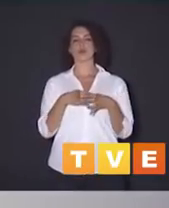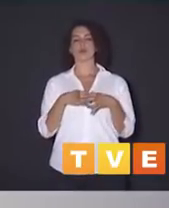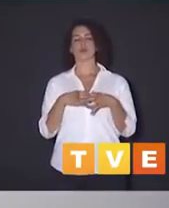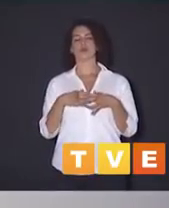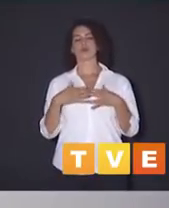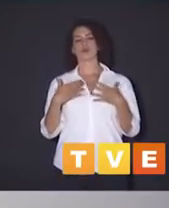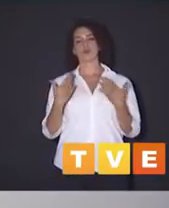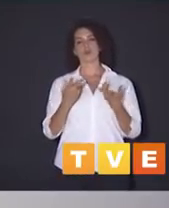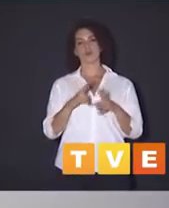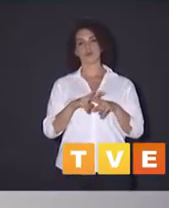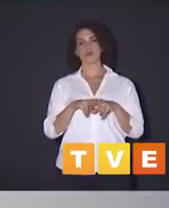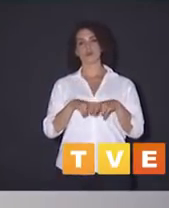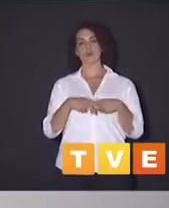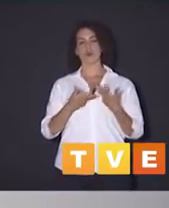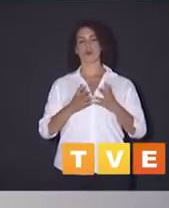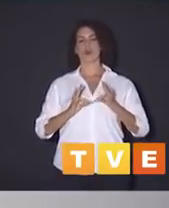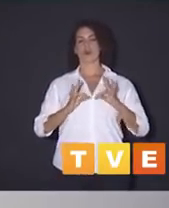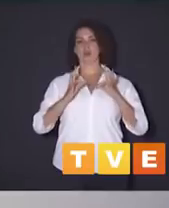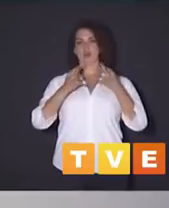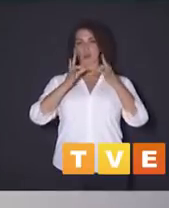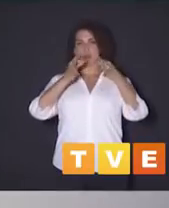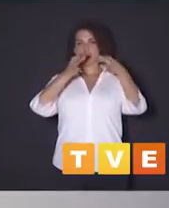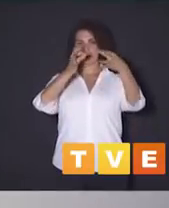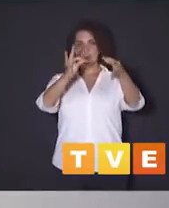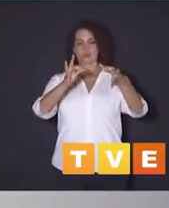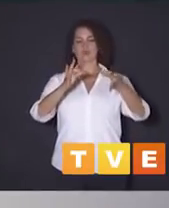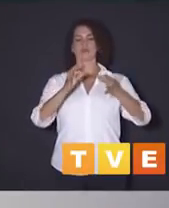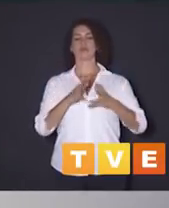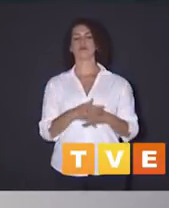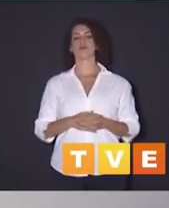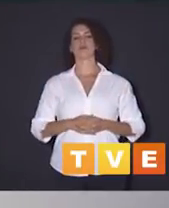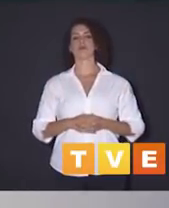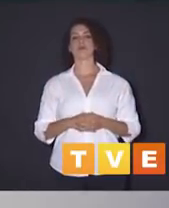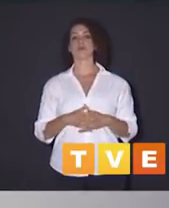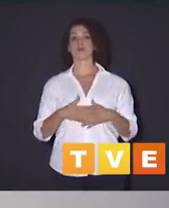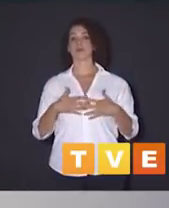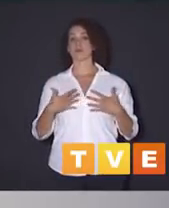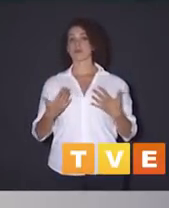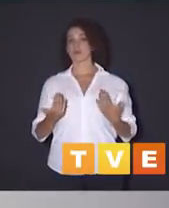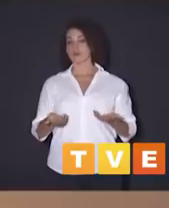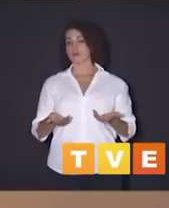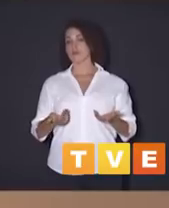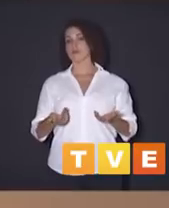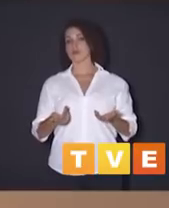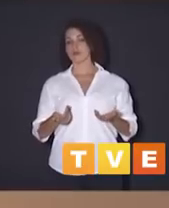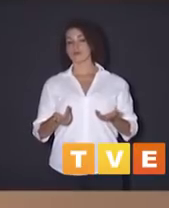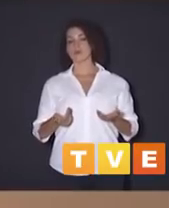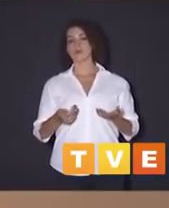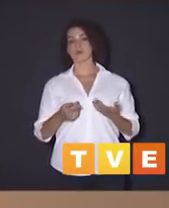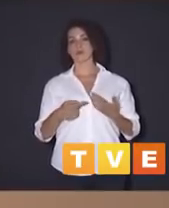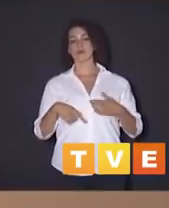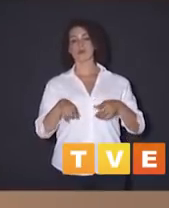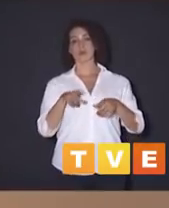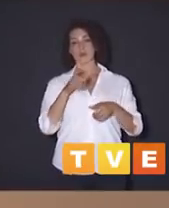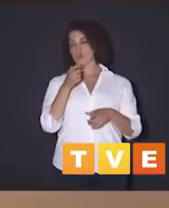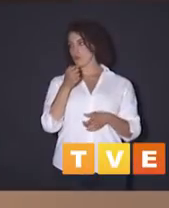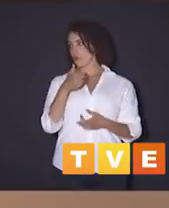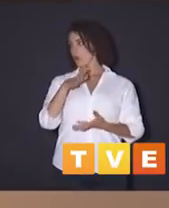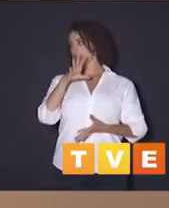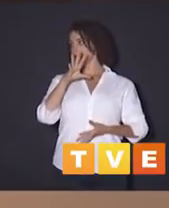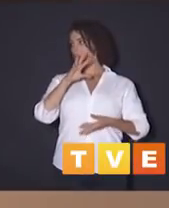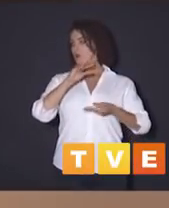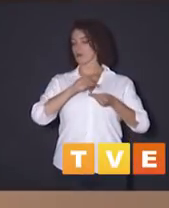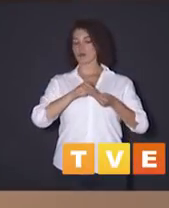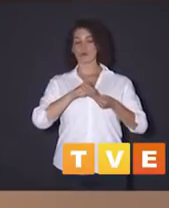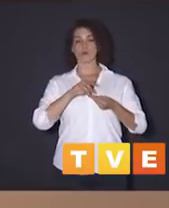por meio de topo tecnologias de ação e regulação e indo para a conclusão a